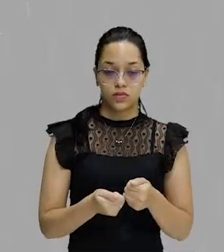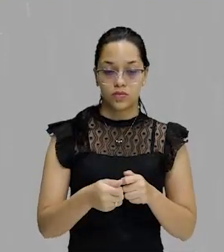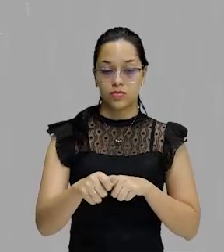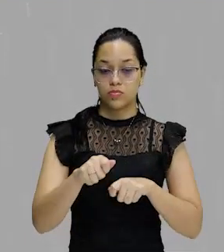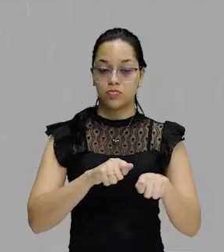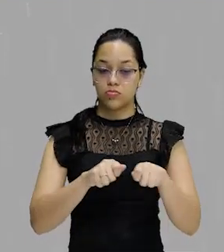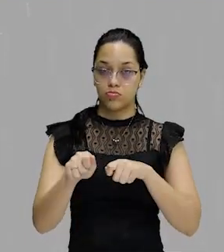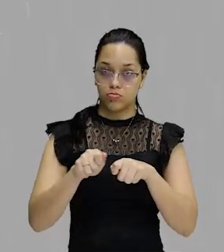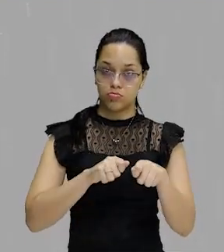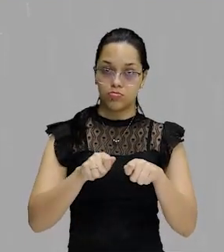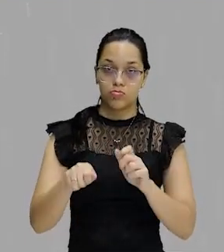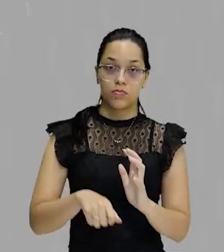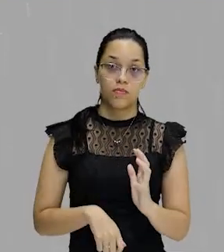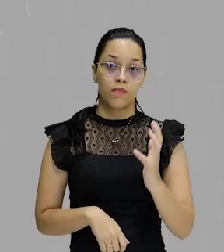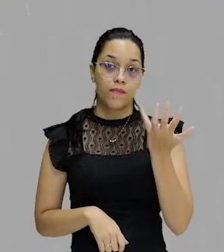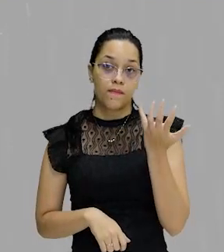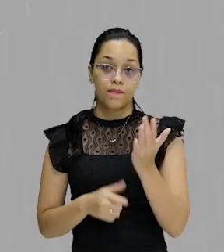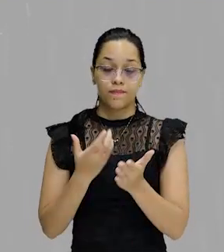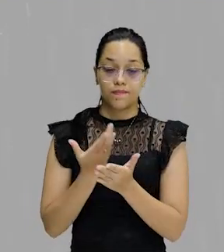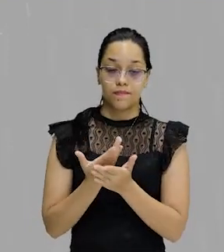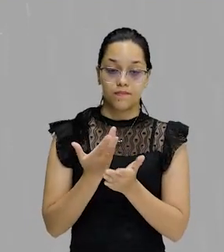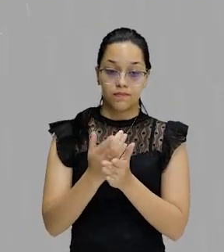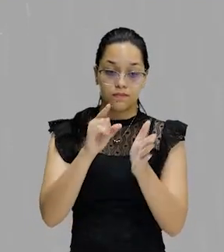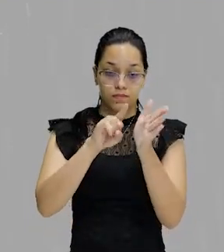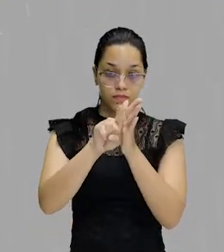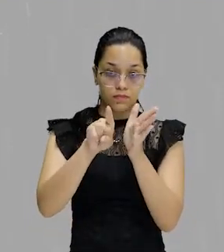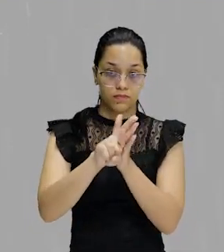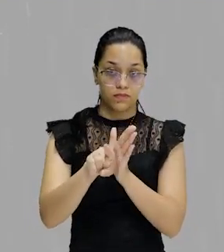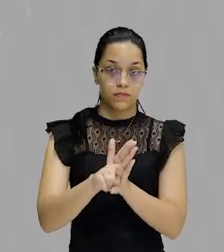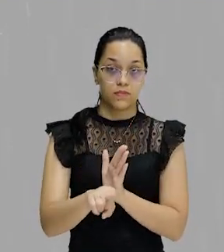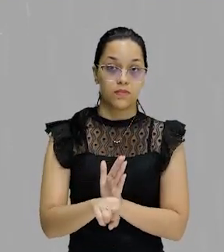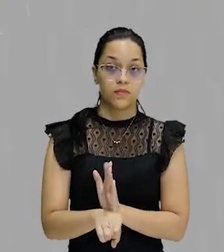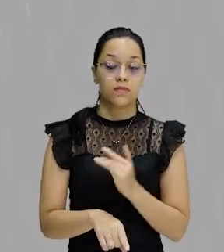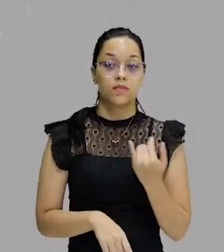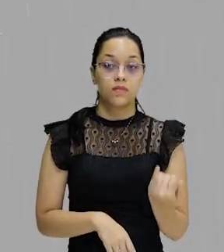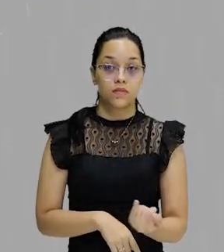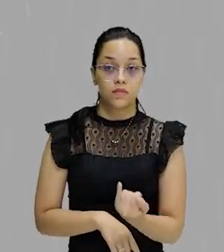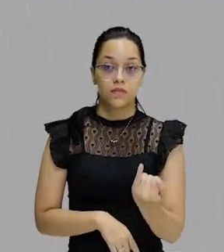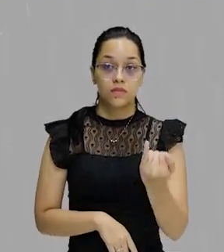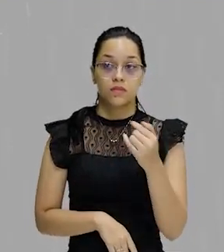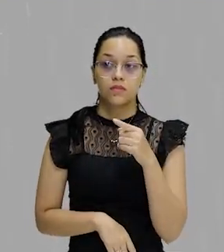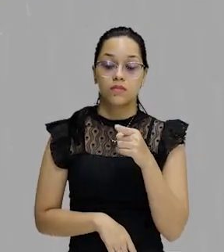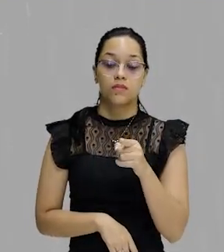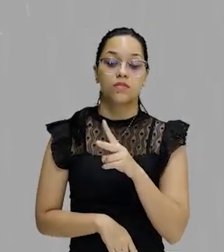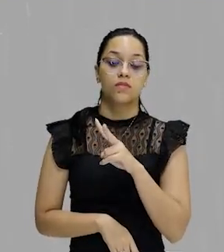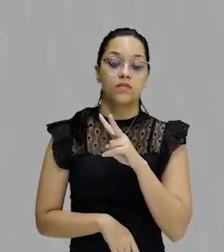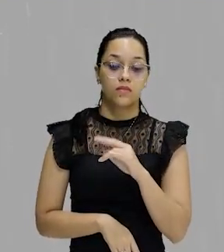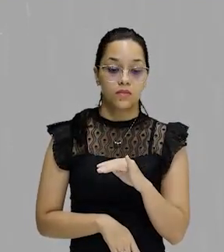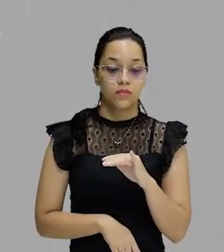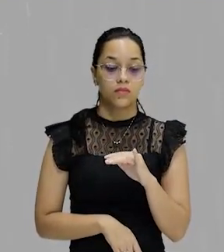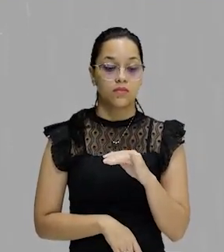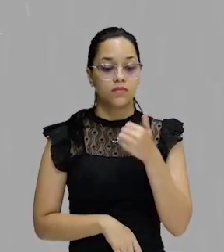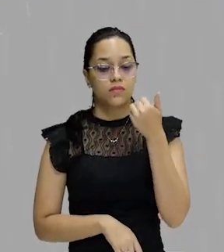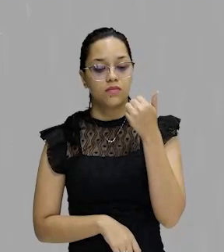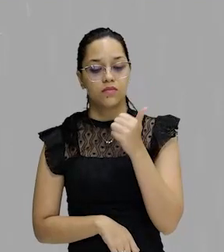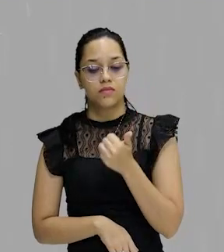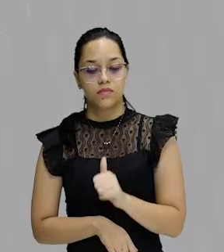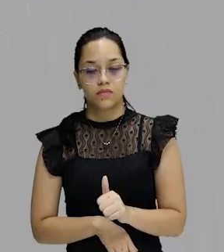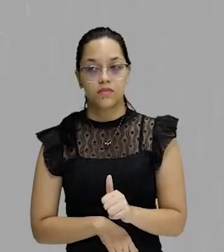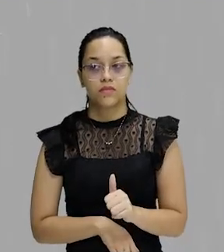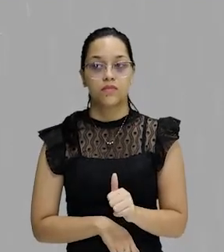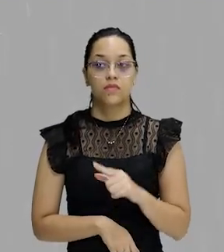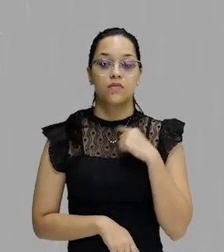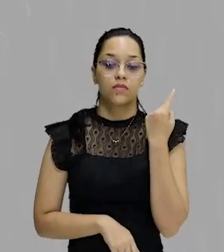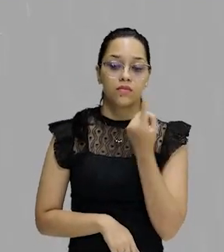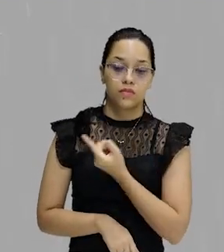controle da situação de uma aula de exercício comentado, é sempre importante que você vá lá e verifique a